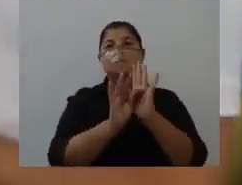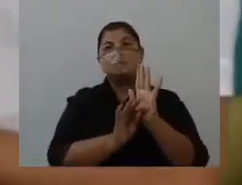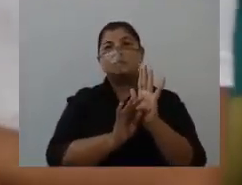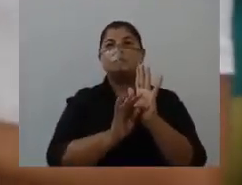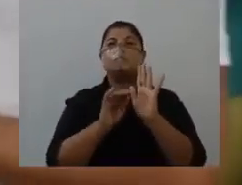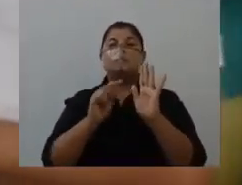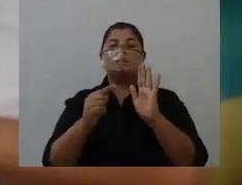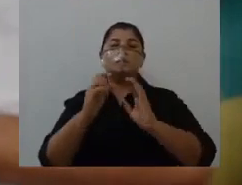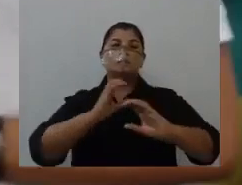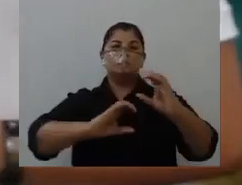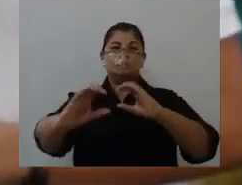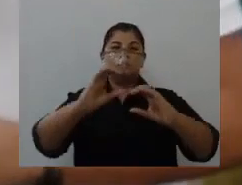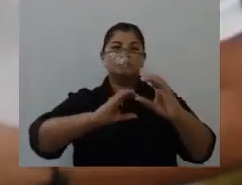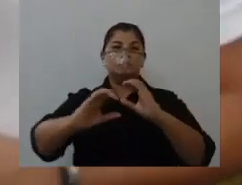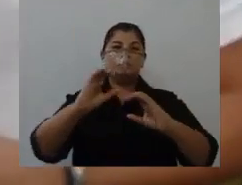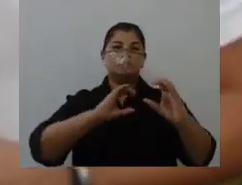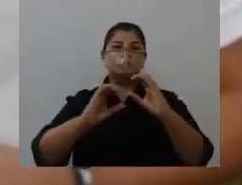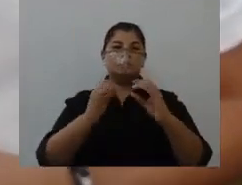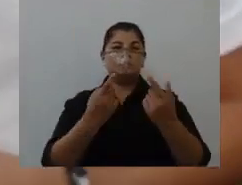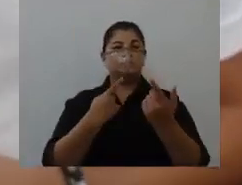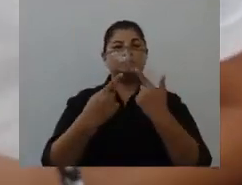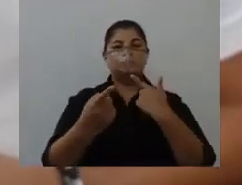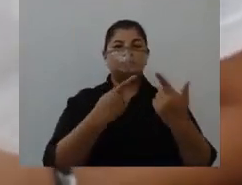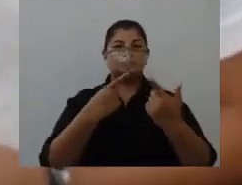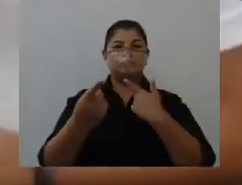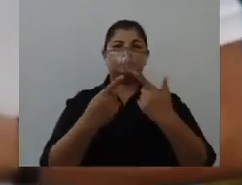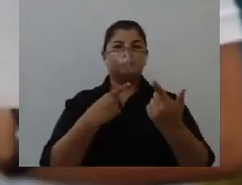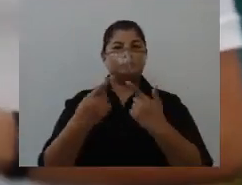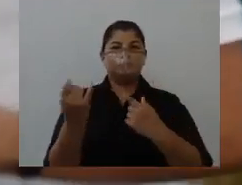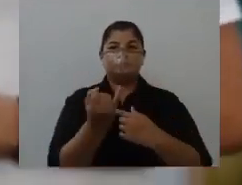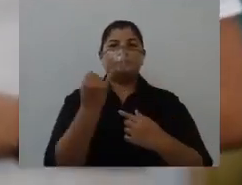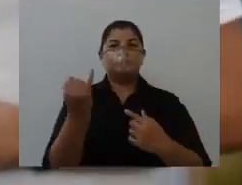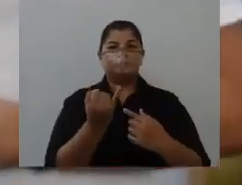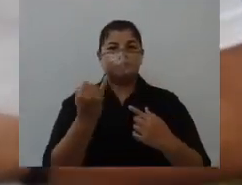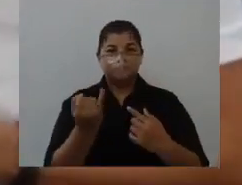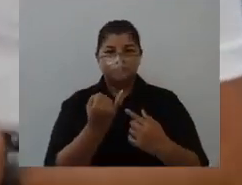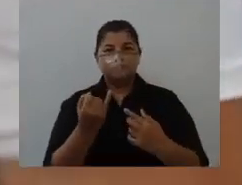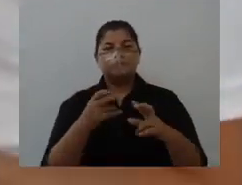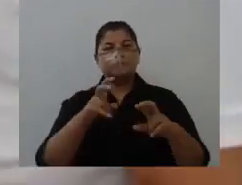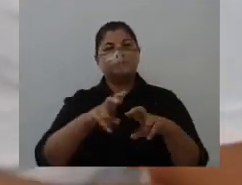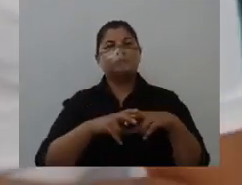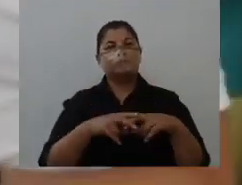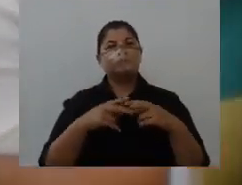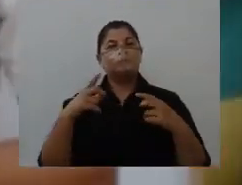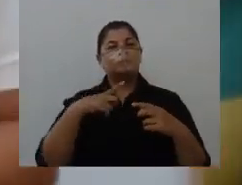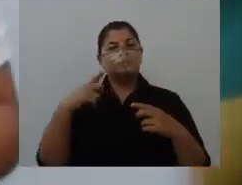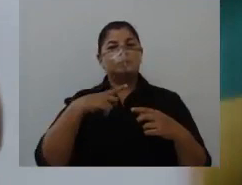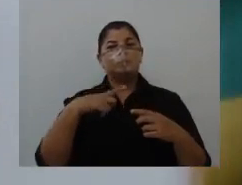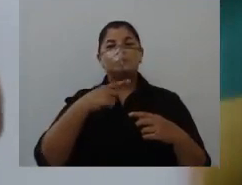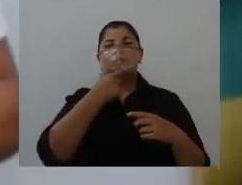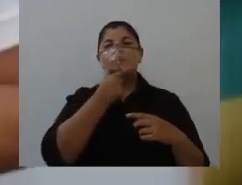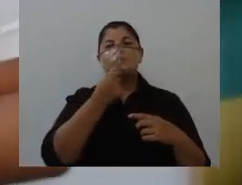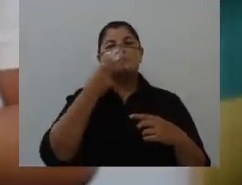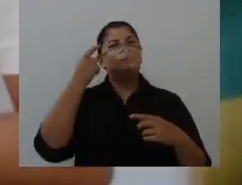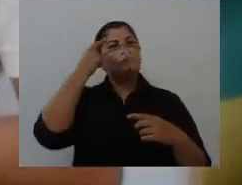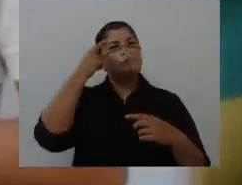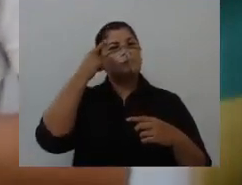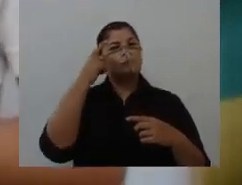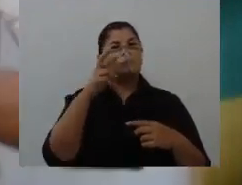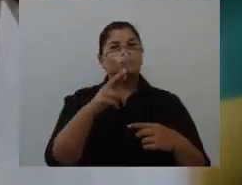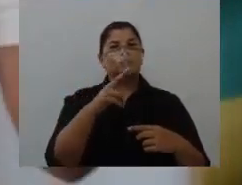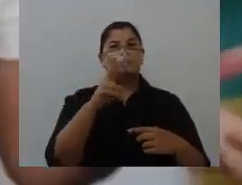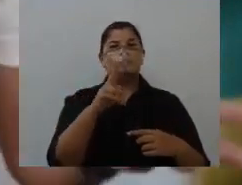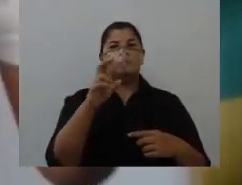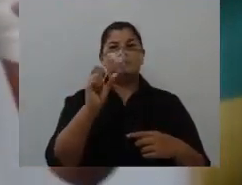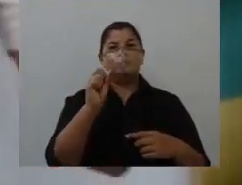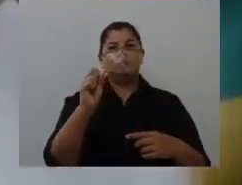a comunicação, é o ato da comunicação, tá? E aí nós vamos ter um pensador russo chamado Mikhail Bakhtin,